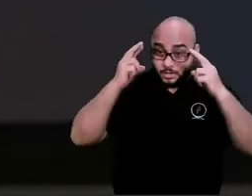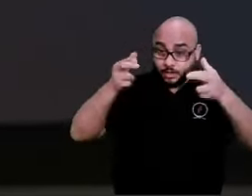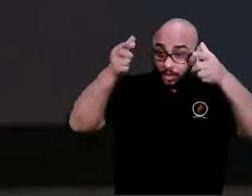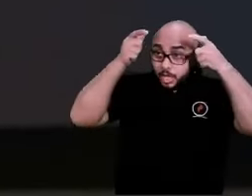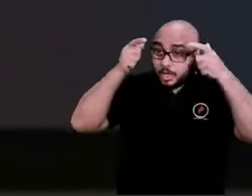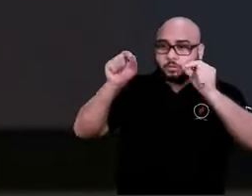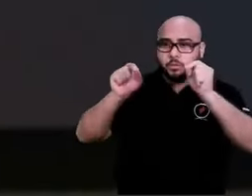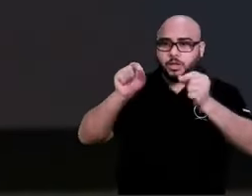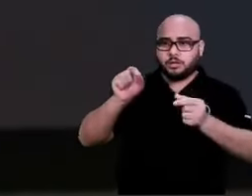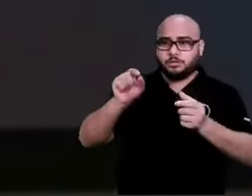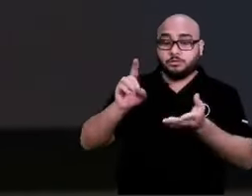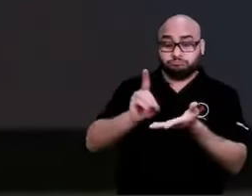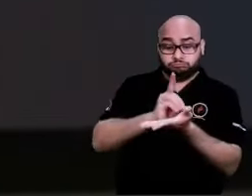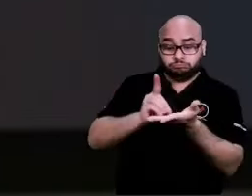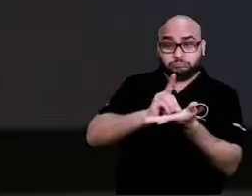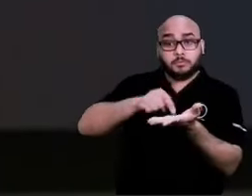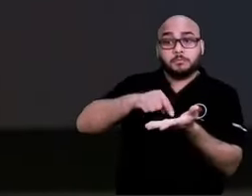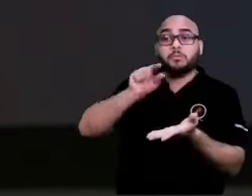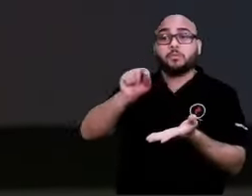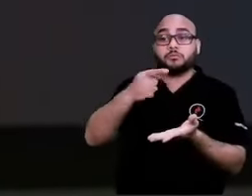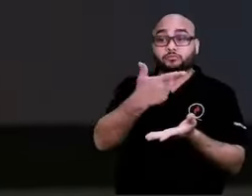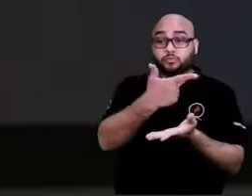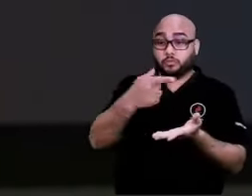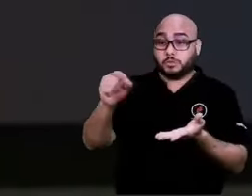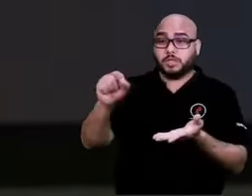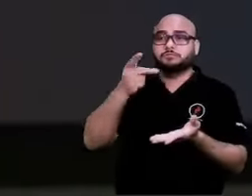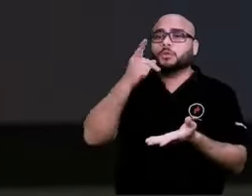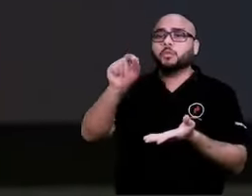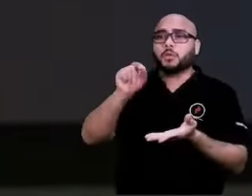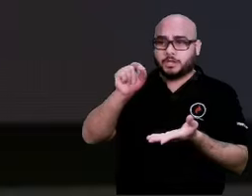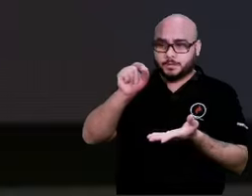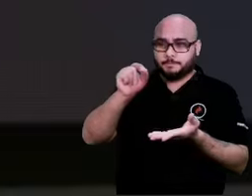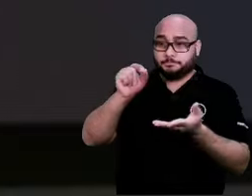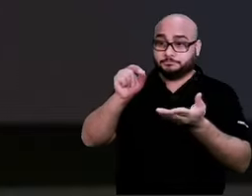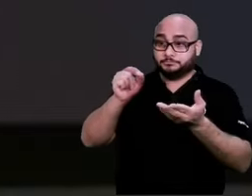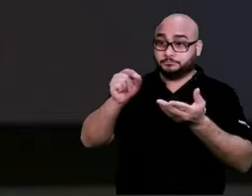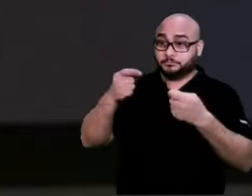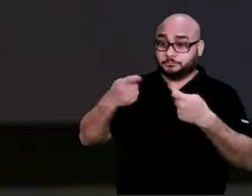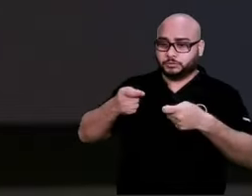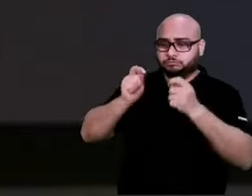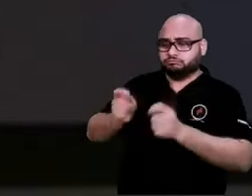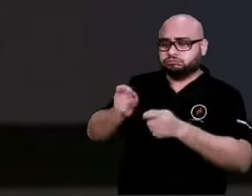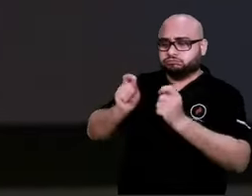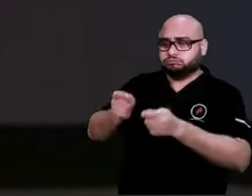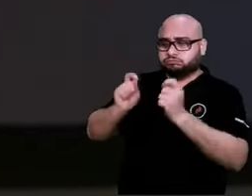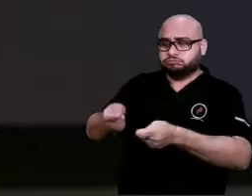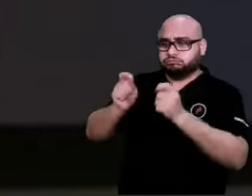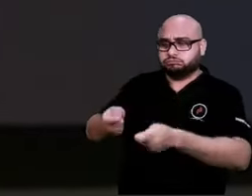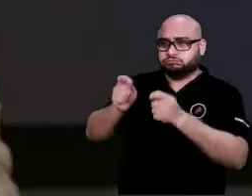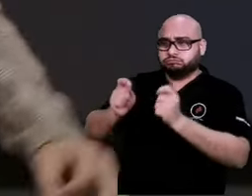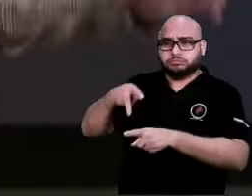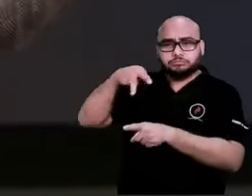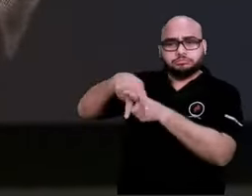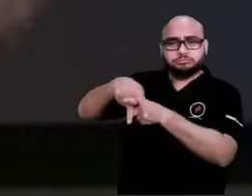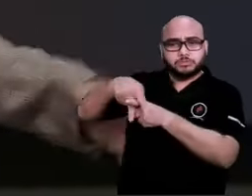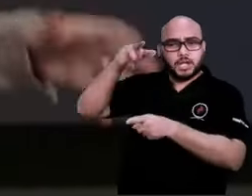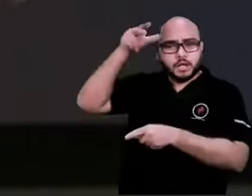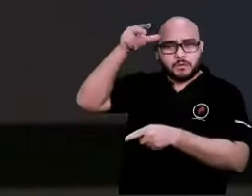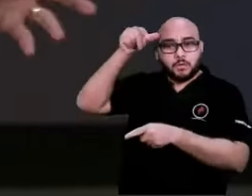carros, com vários cavaleiros, verso de número 4. E sabe aonde ele vai? Nas